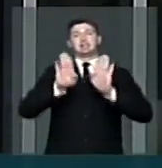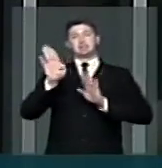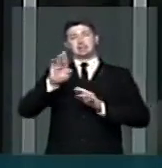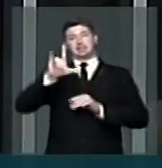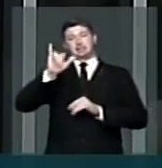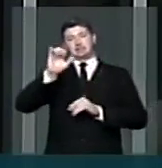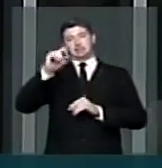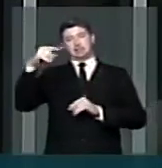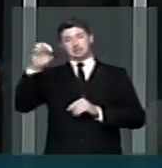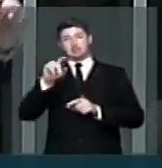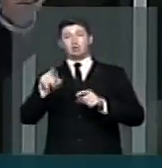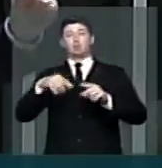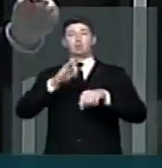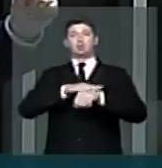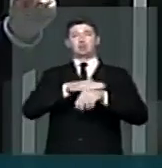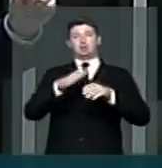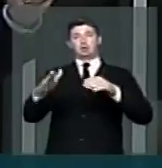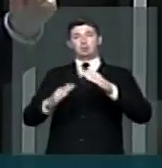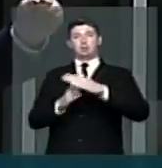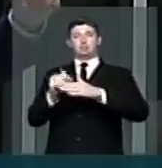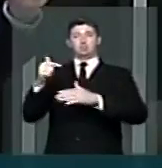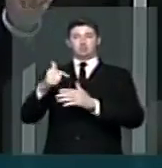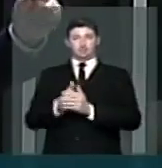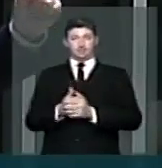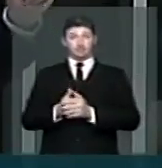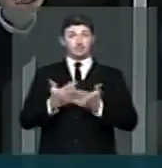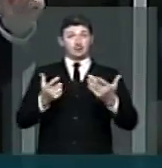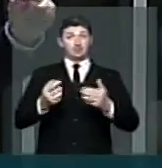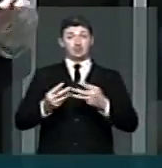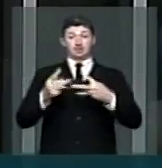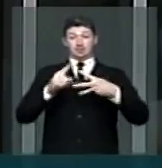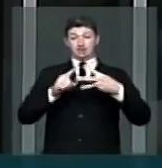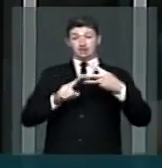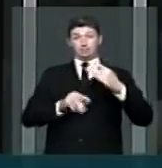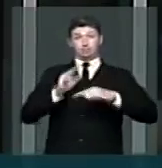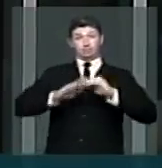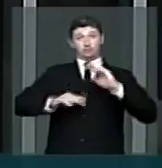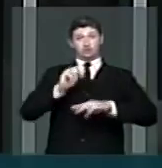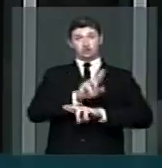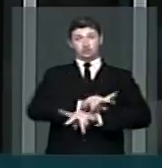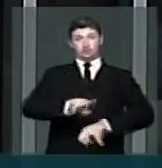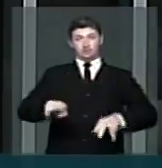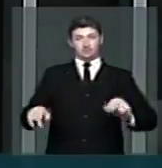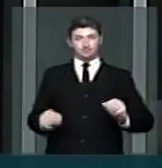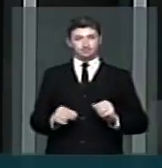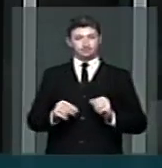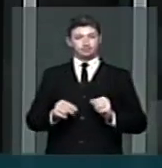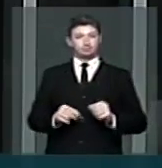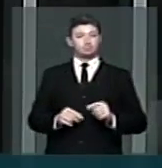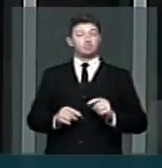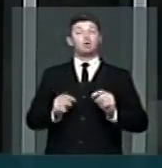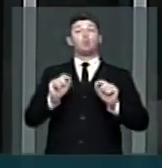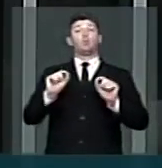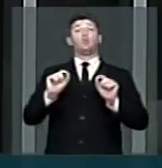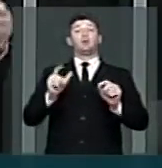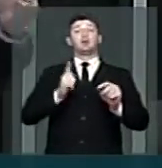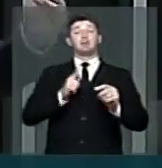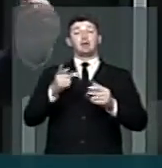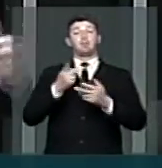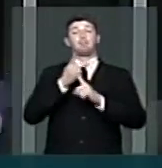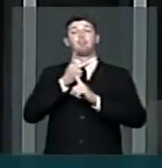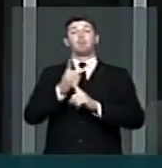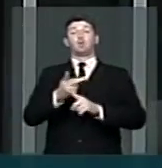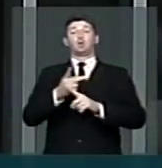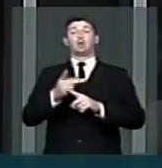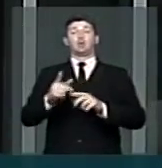prazo indefinido. Criamos, então, três categorias diferentes. O que se busca nesse projeto de lei de conversão, e